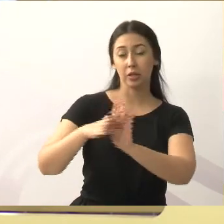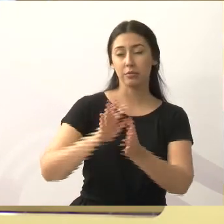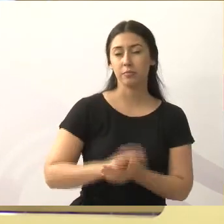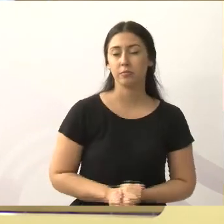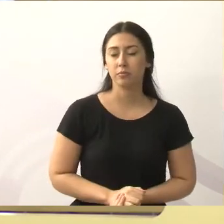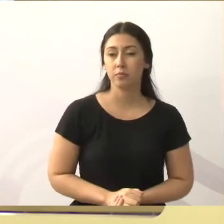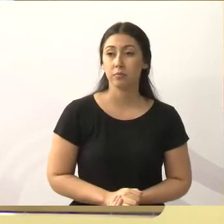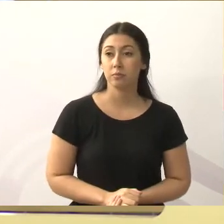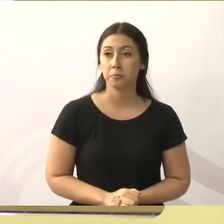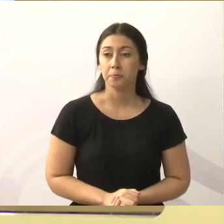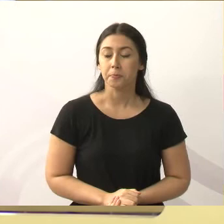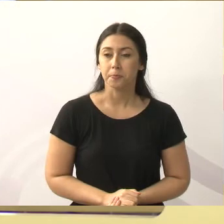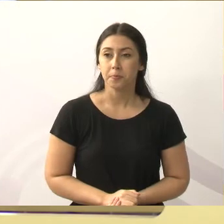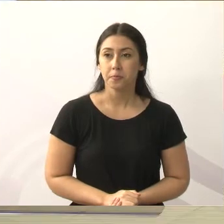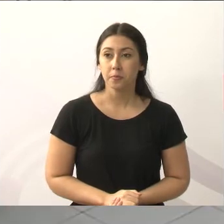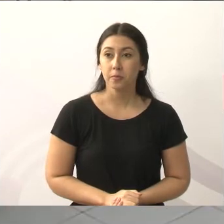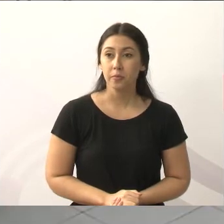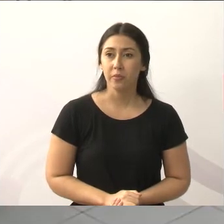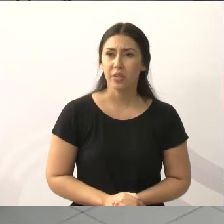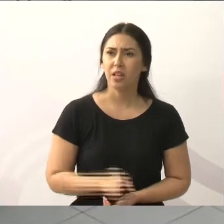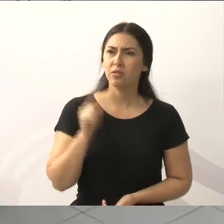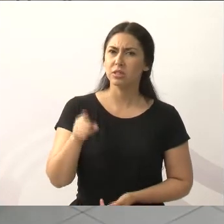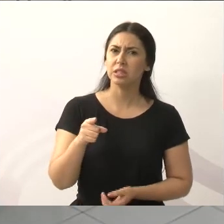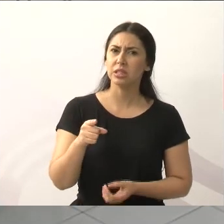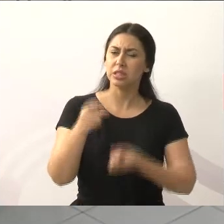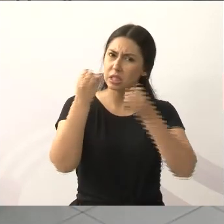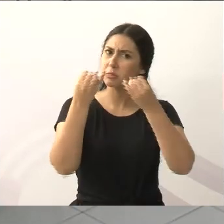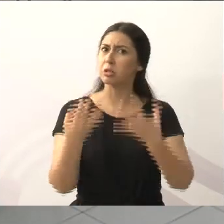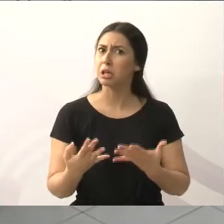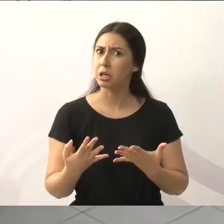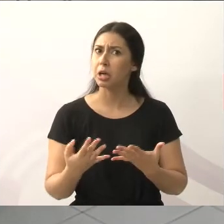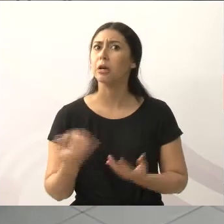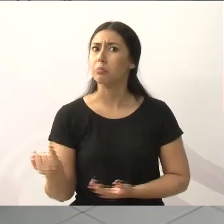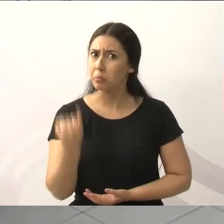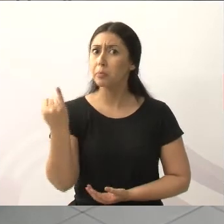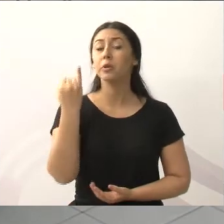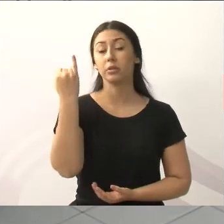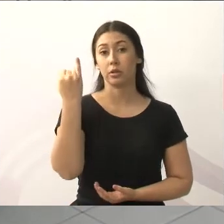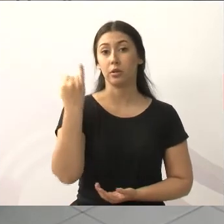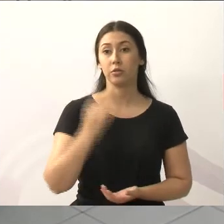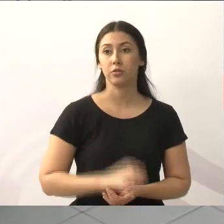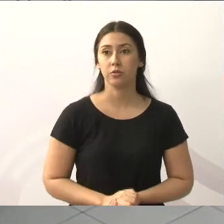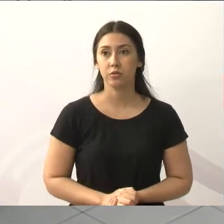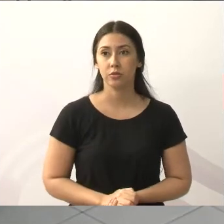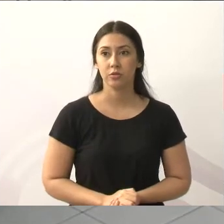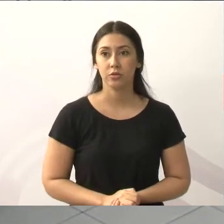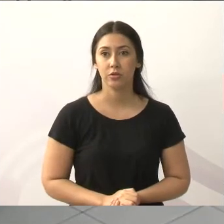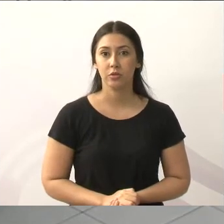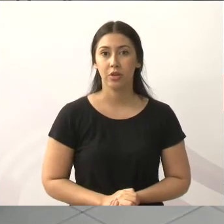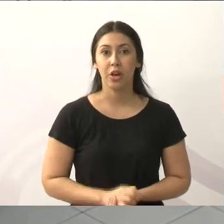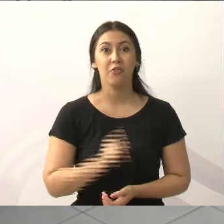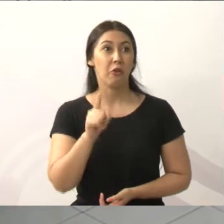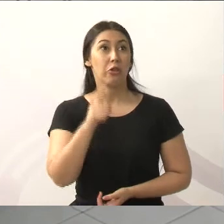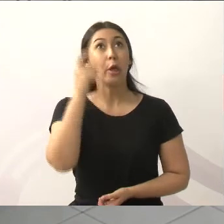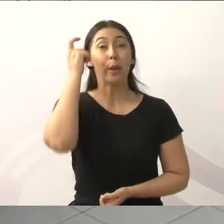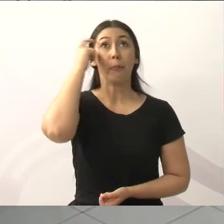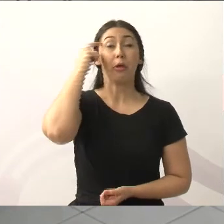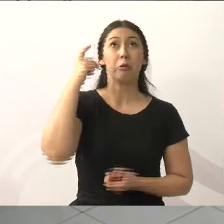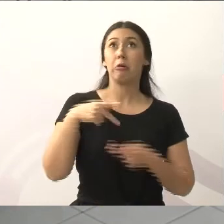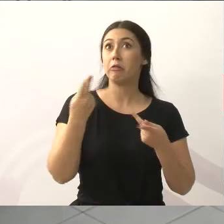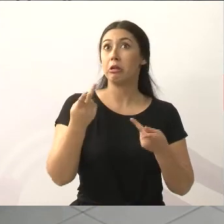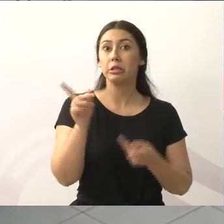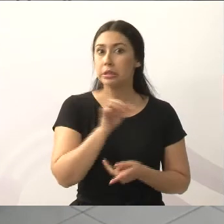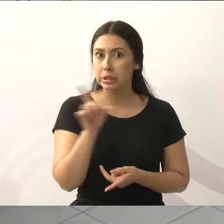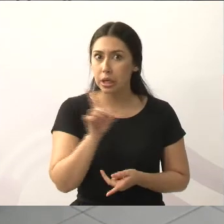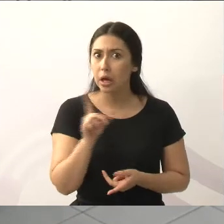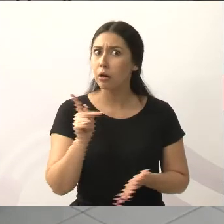Paulinho dos Condutores, o que você está falando é algo muito importante. E não é uma coisa que você, obviamente, está tirando da sua cabeça.